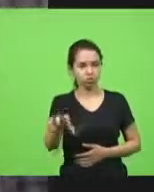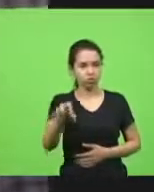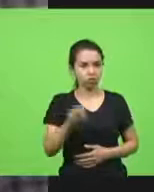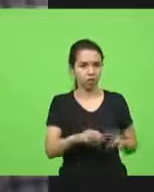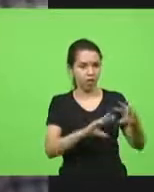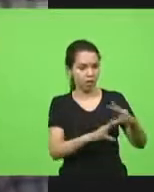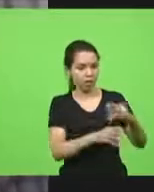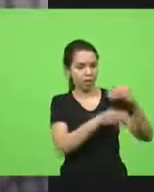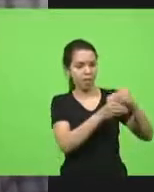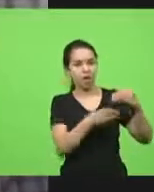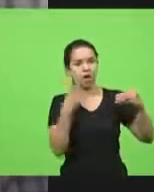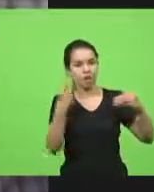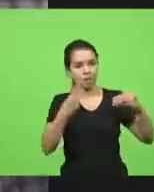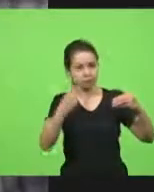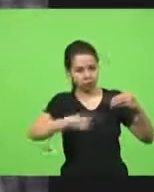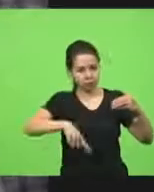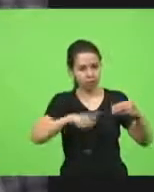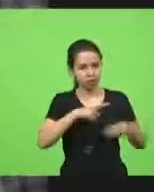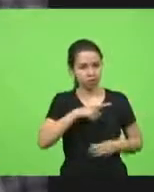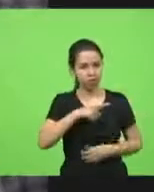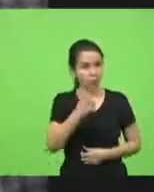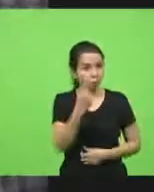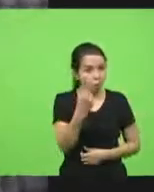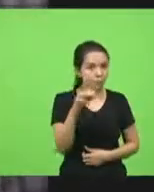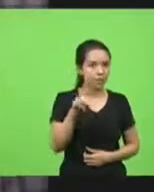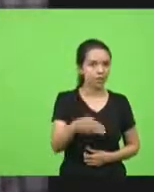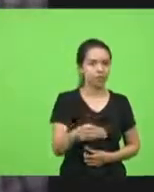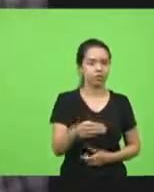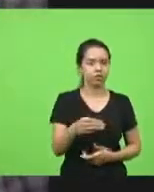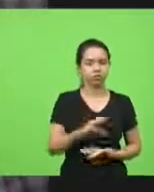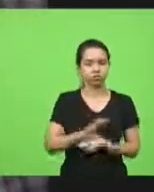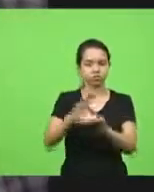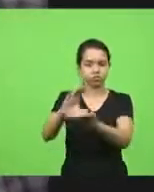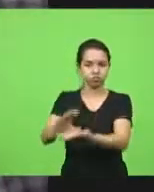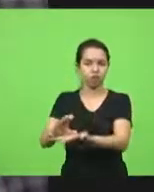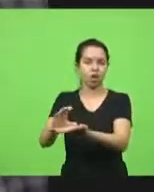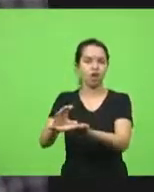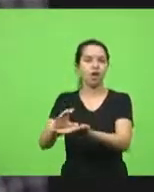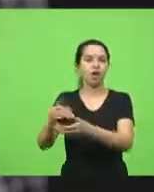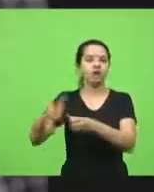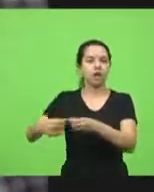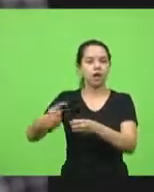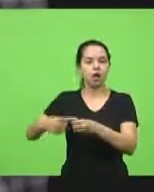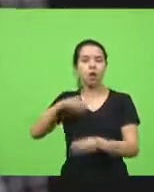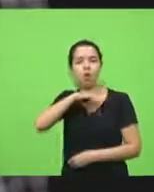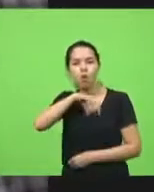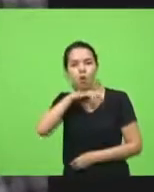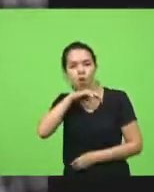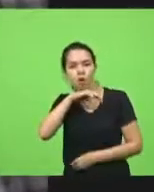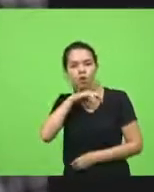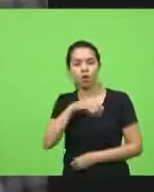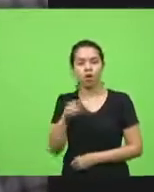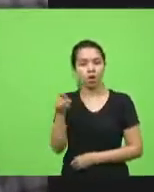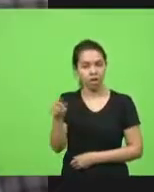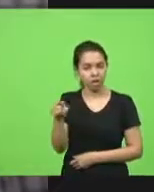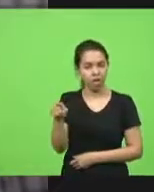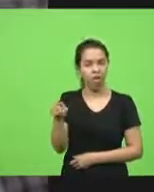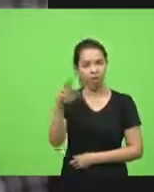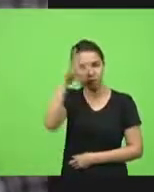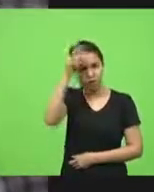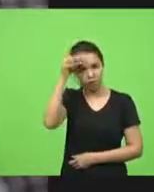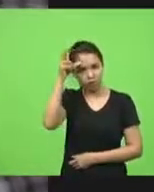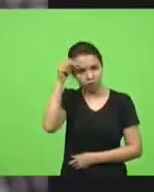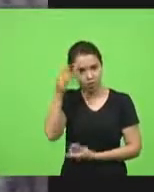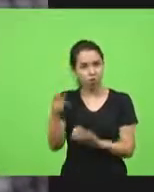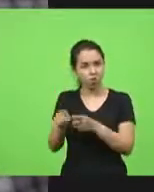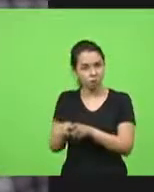que nós temos, deixei 1 milhão de reais em Concórdia, um convênio com o prefeito que ele coloque mais 1 milhão de reais